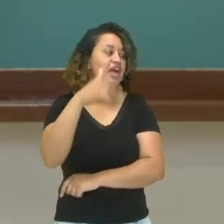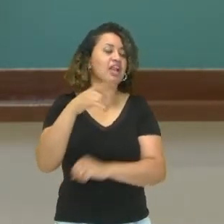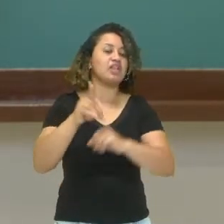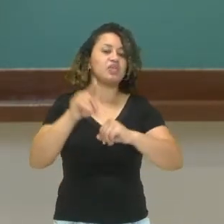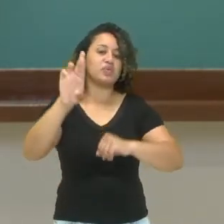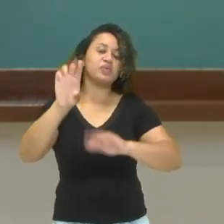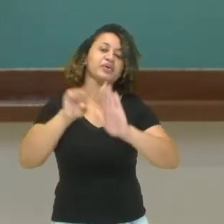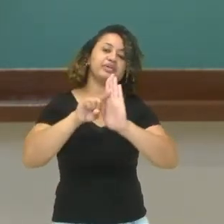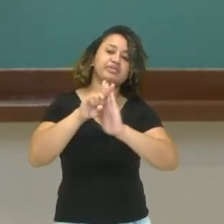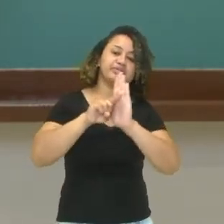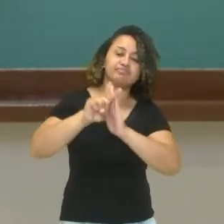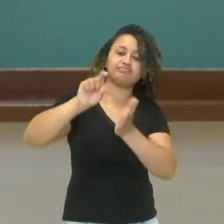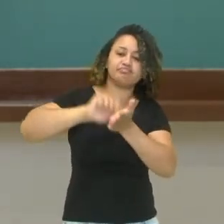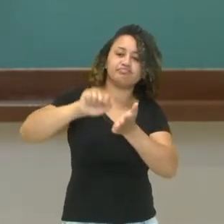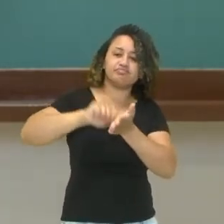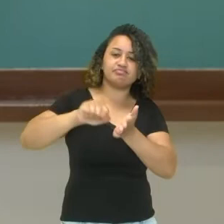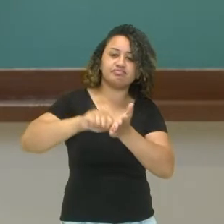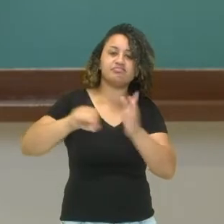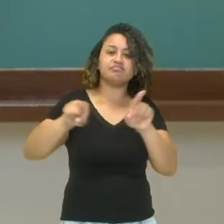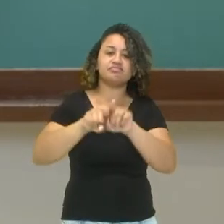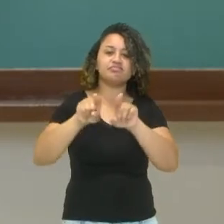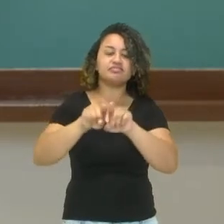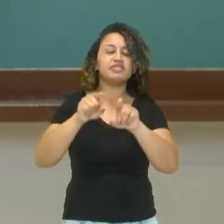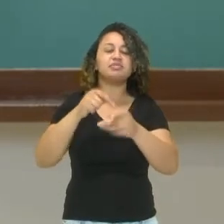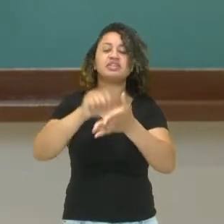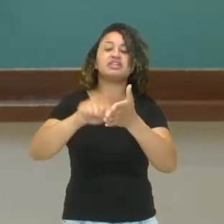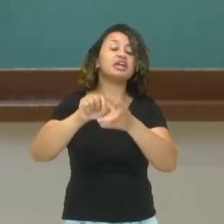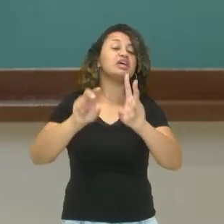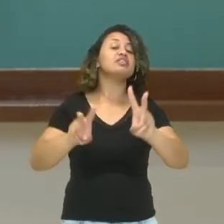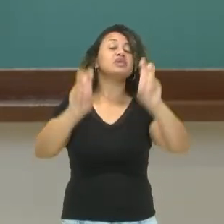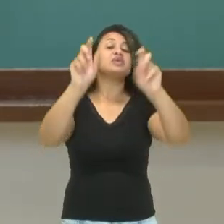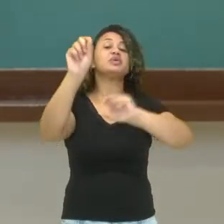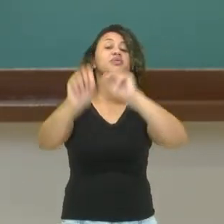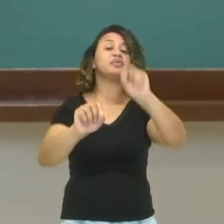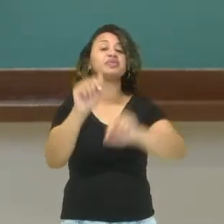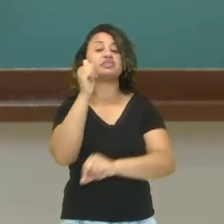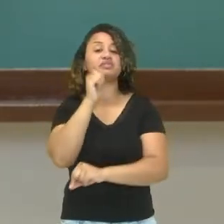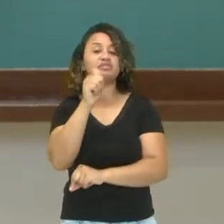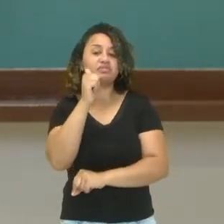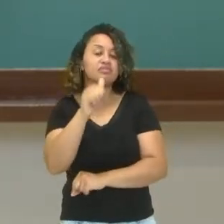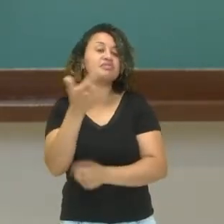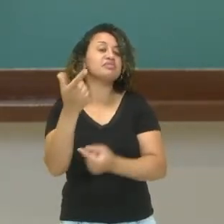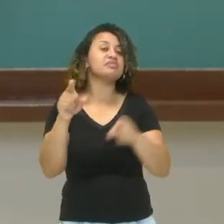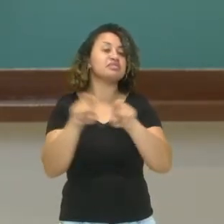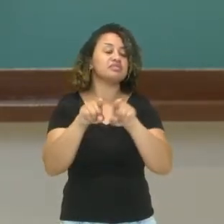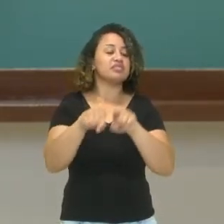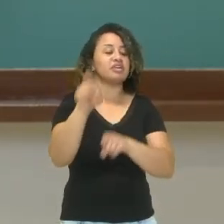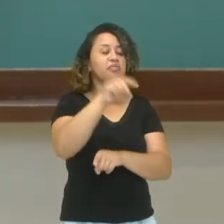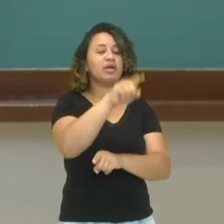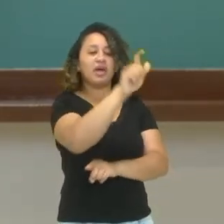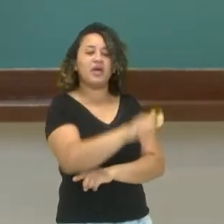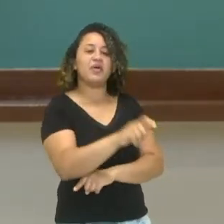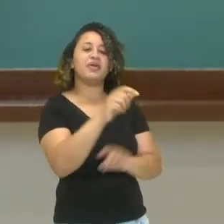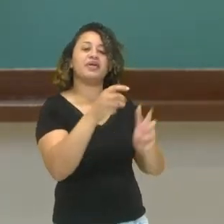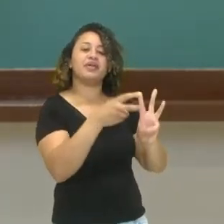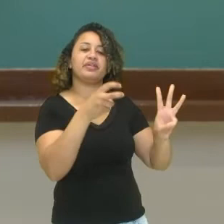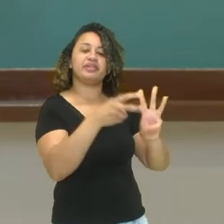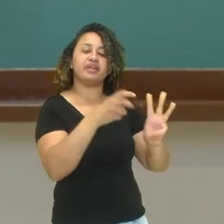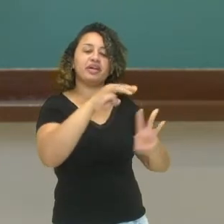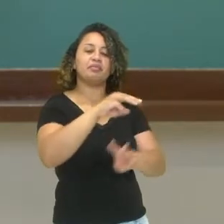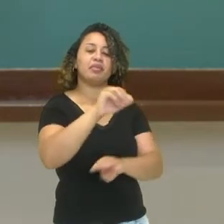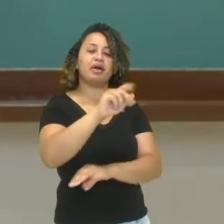pesquisadora, escritora e fala sobre as mulheres, escreve sobre as mulheres, assim como a Mapulu, liderança indígena,